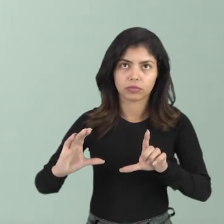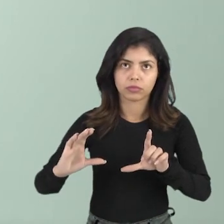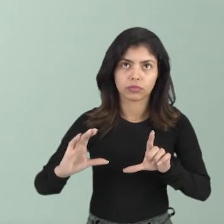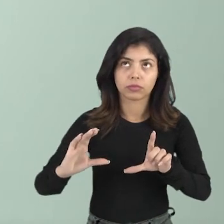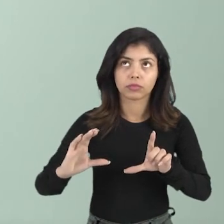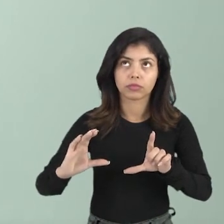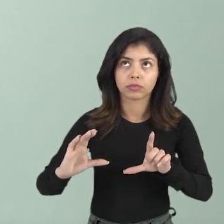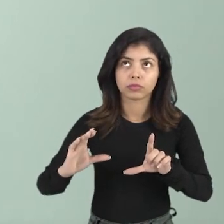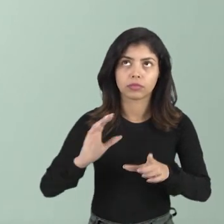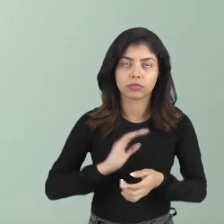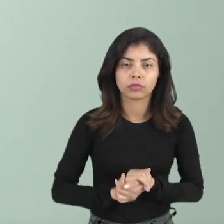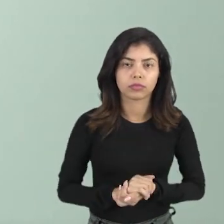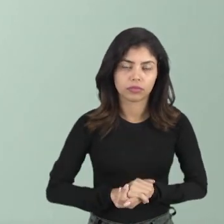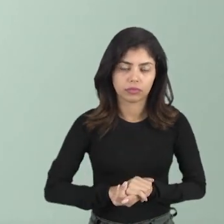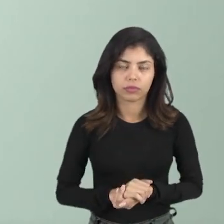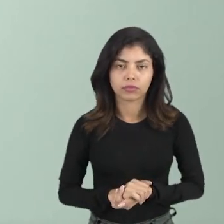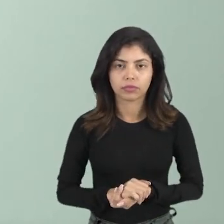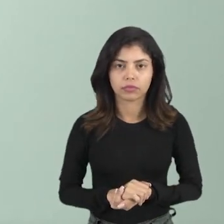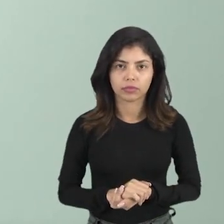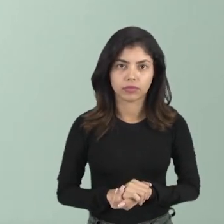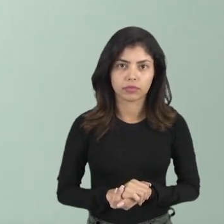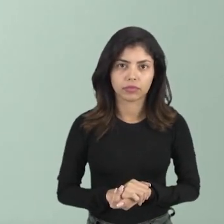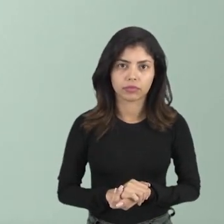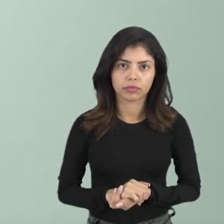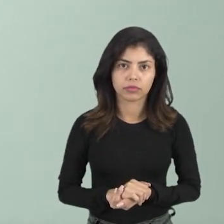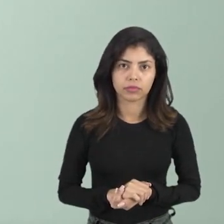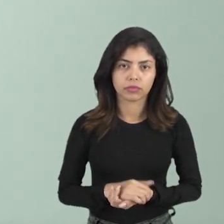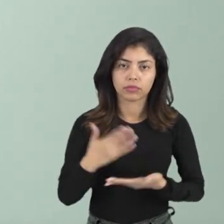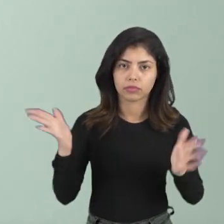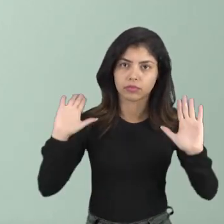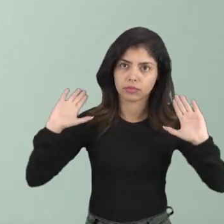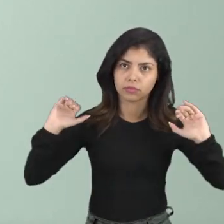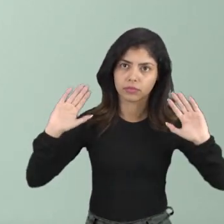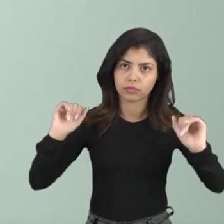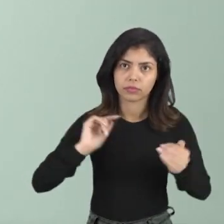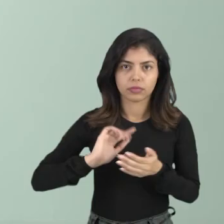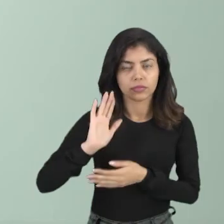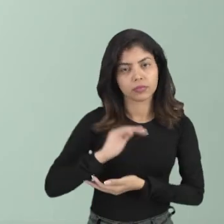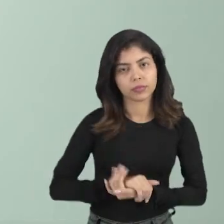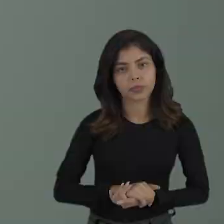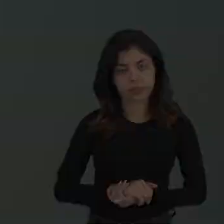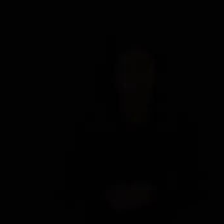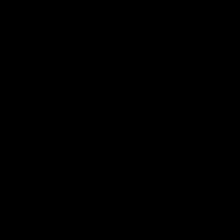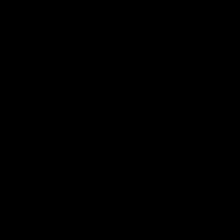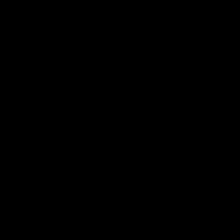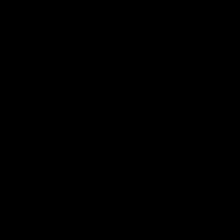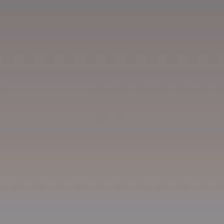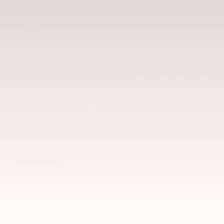acessem eduque.acre. No mais, tchau, tchau, até logo.